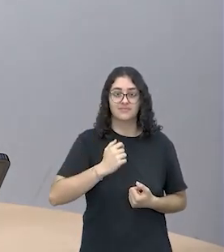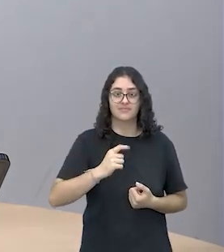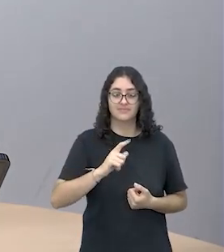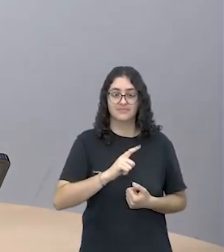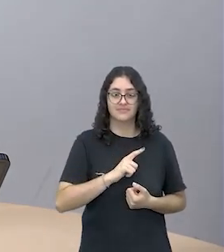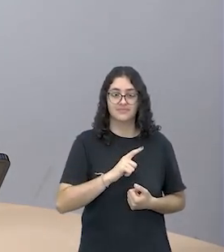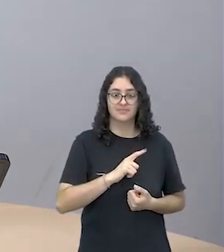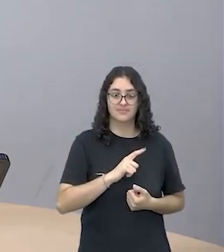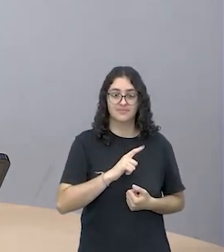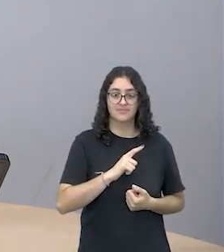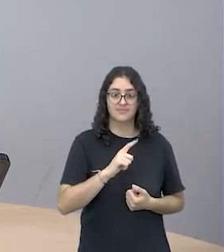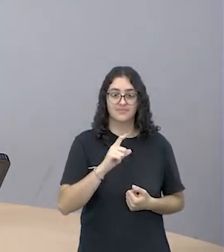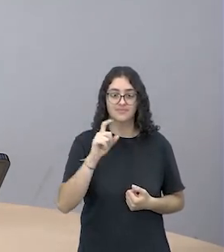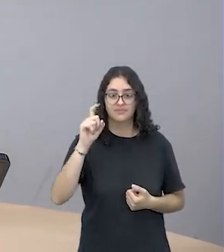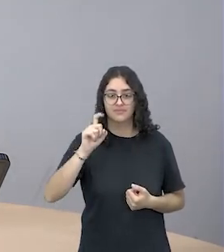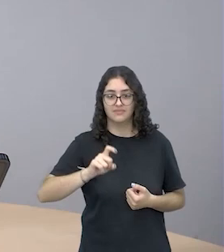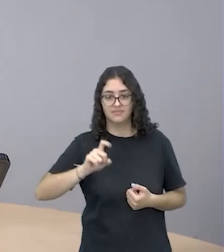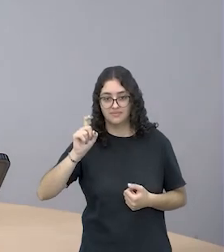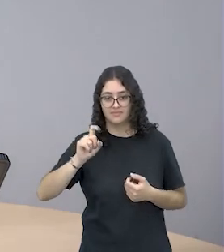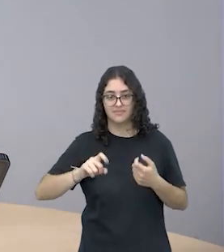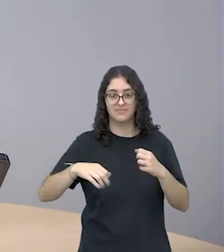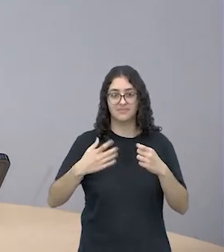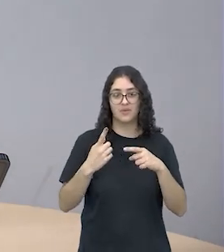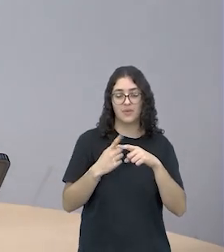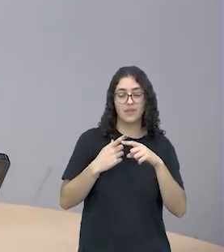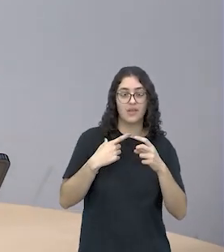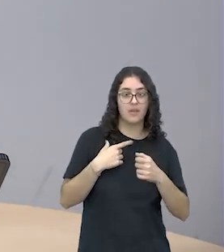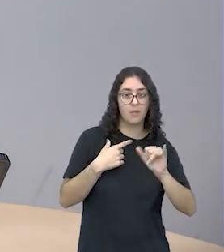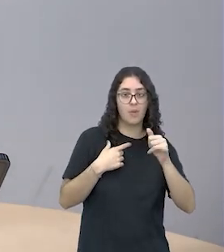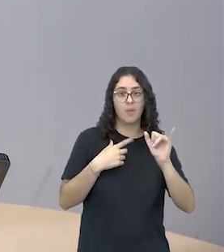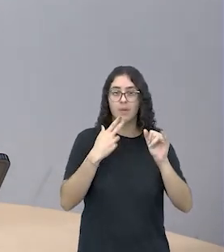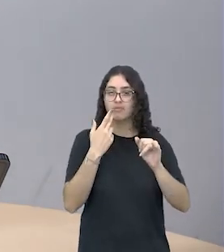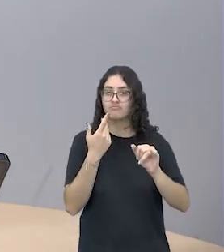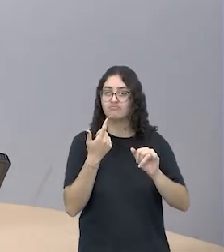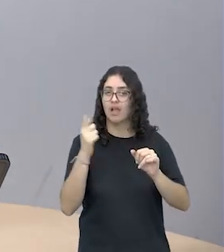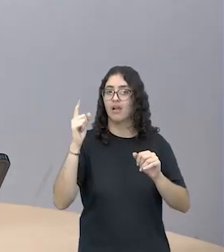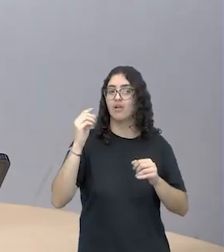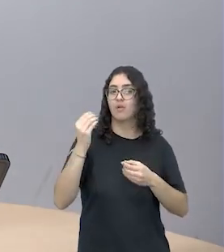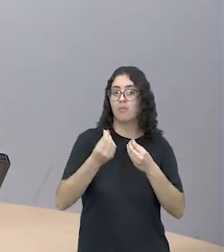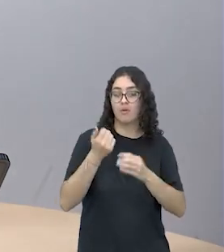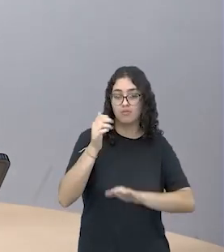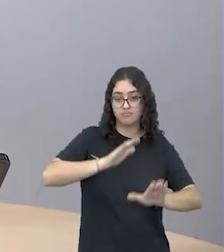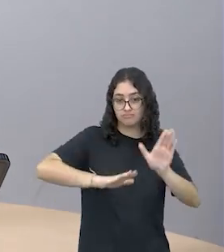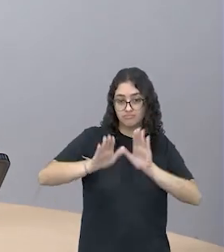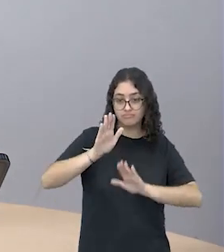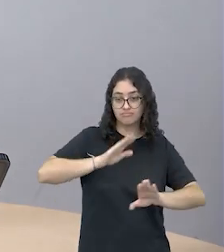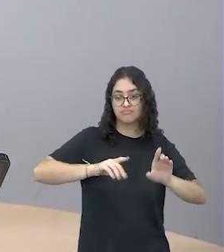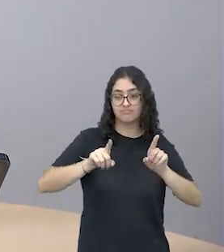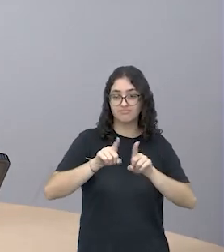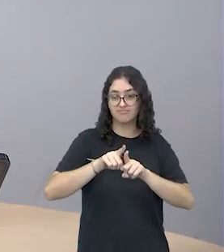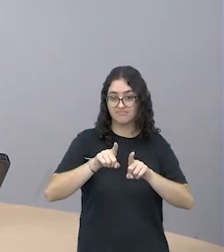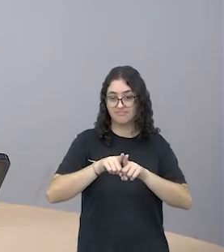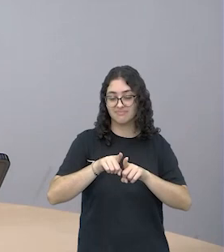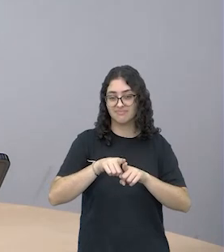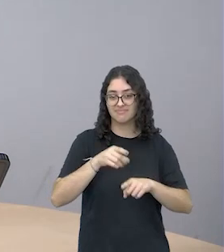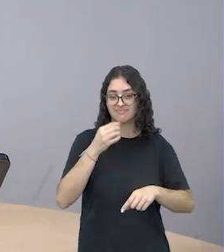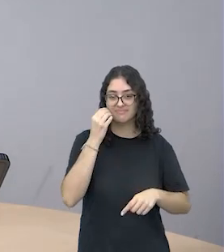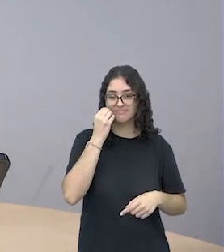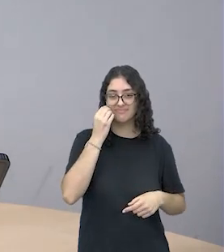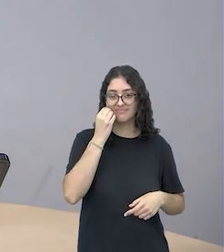têm um X, sempre um X a mais, ou um Y também a mais, né? Então, a gente precisa tomar muito cuidado também isso para